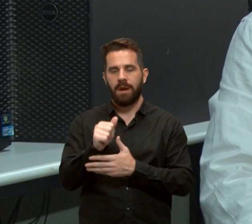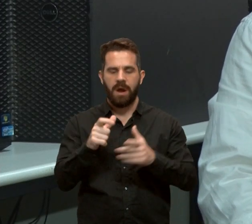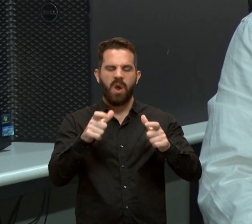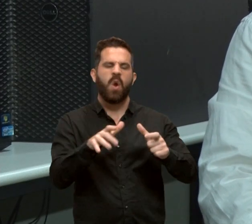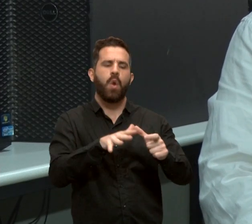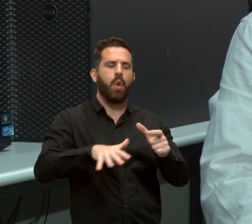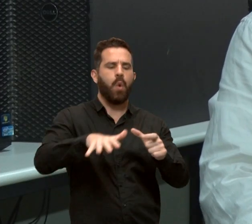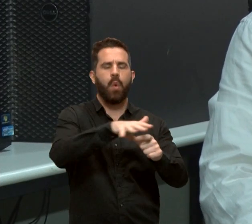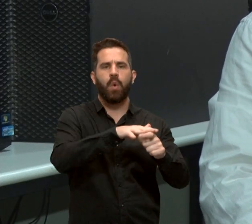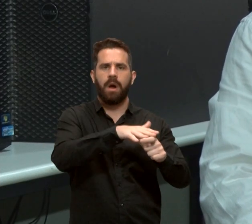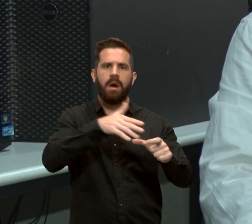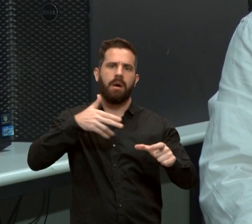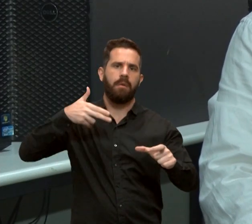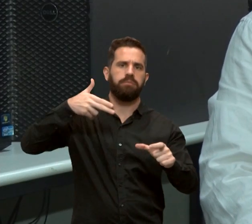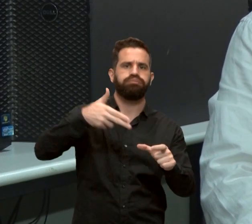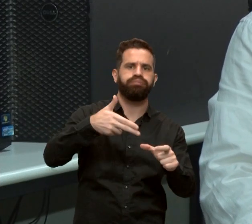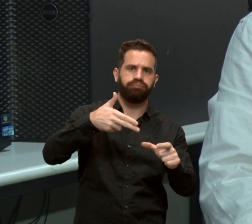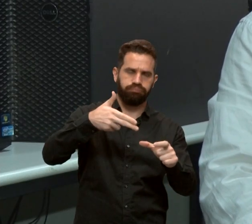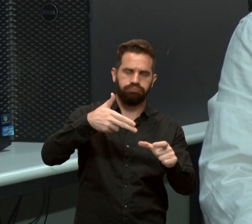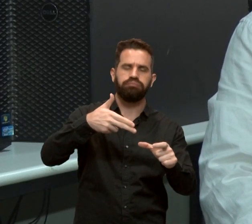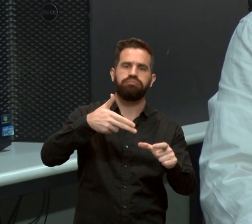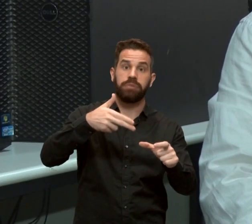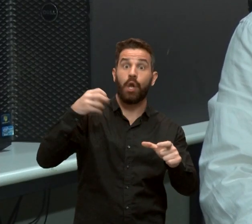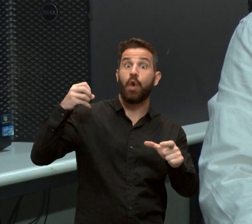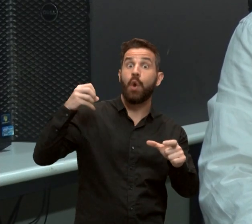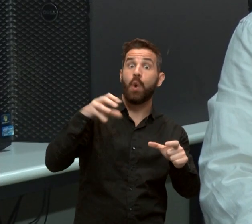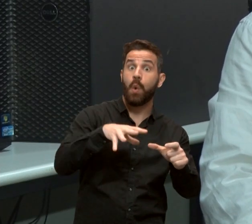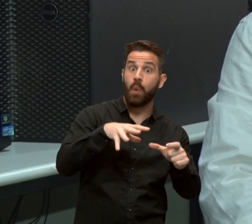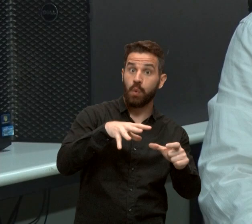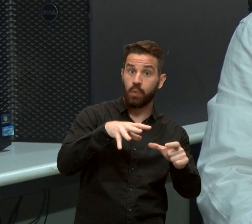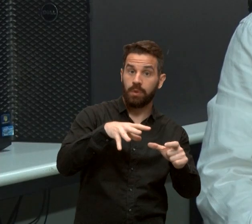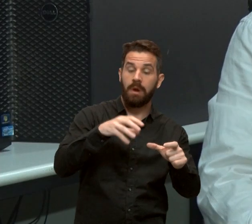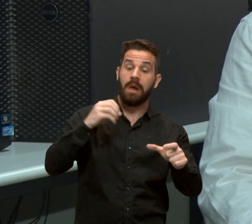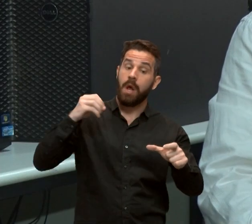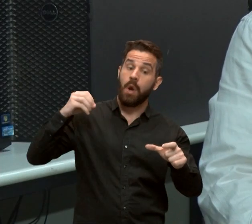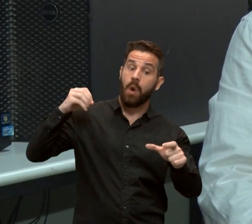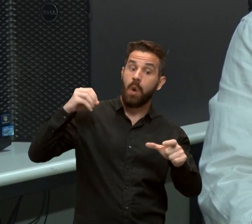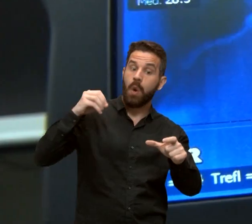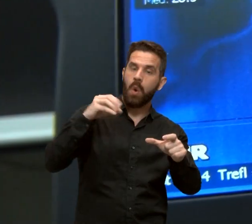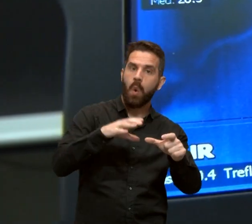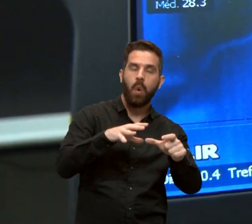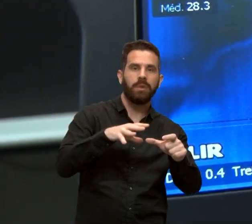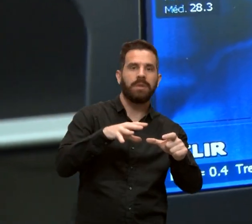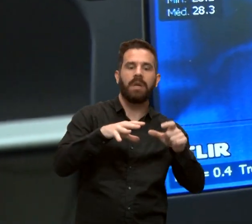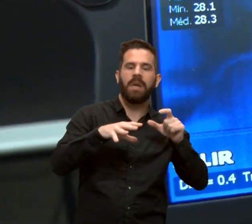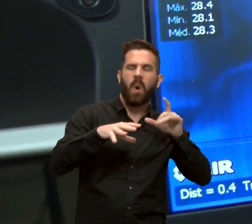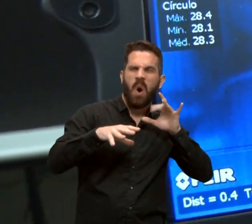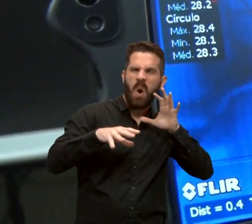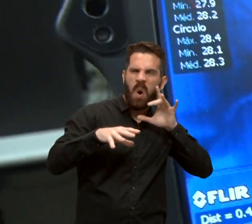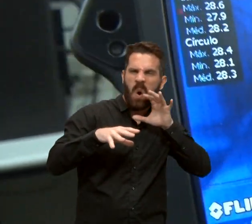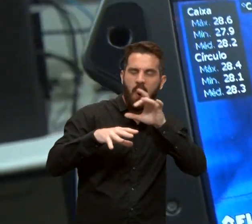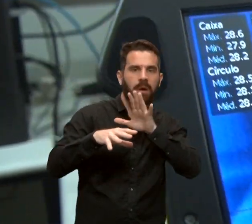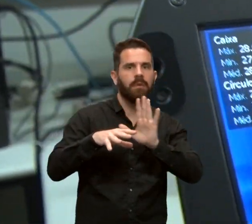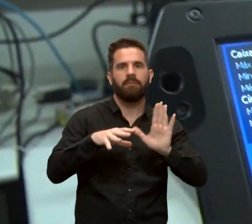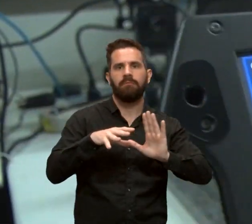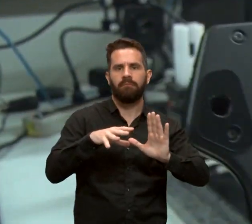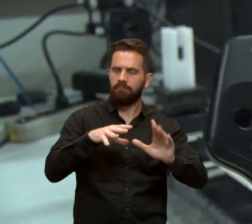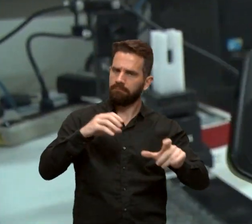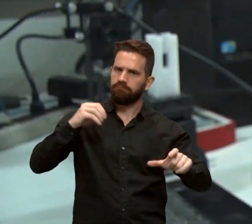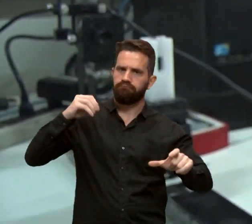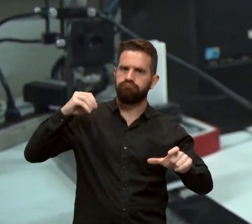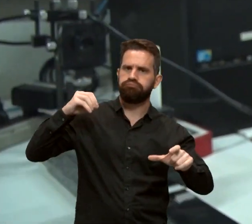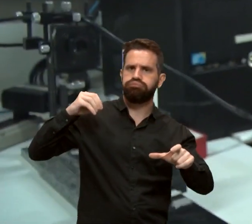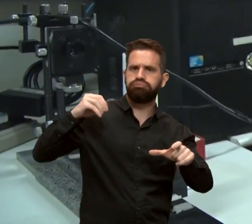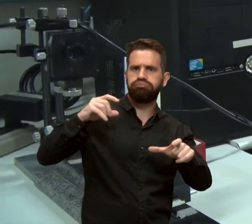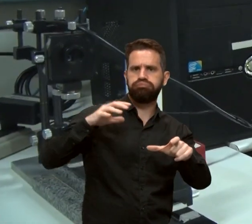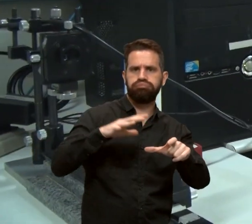um determinado local com luz laser, mas você faz isso de tal maneira que a luz laser não aqueça sozinha, entendeu? Então, você não tem o que a gente